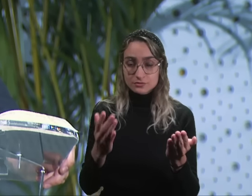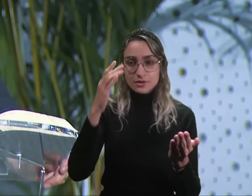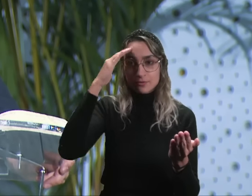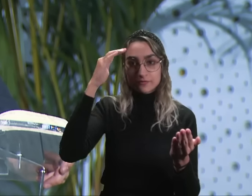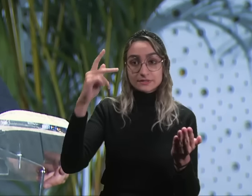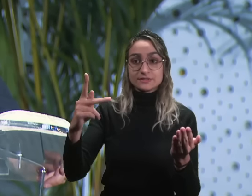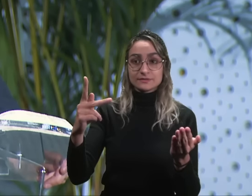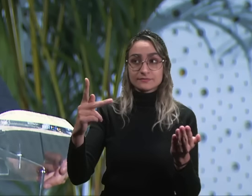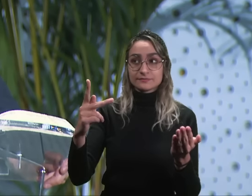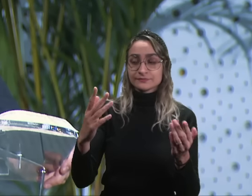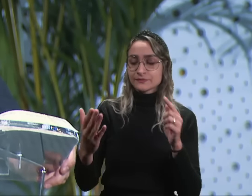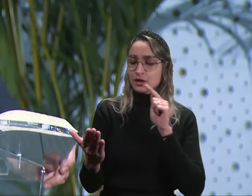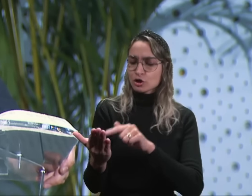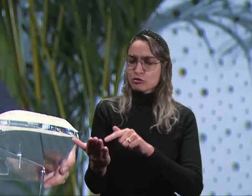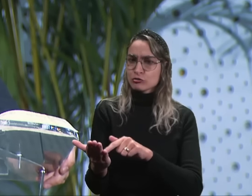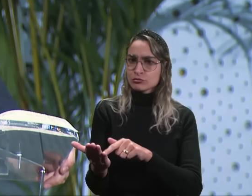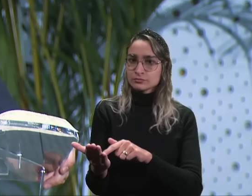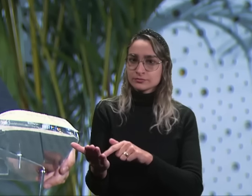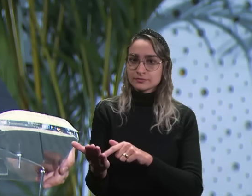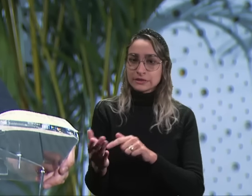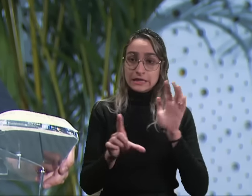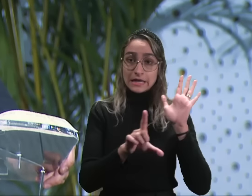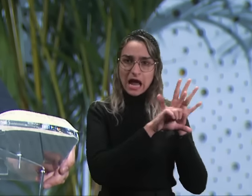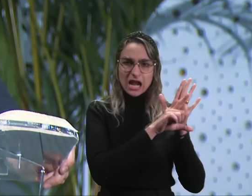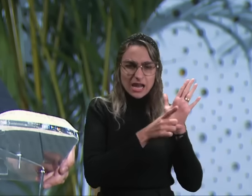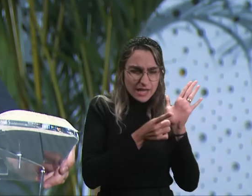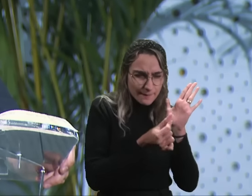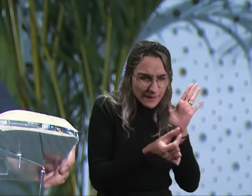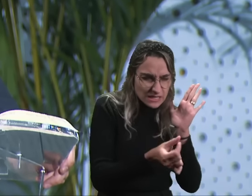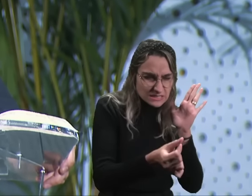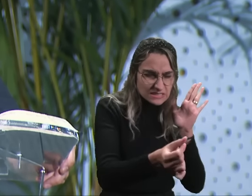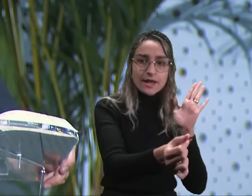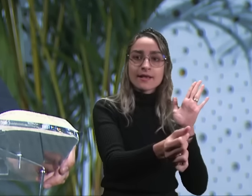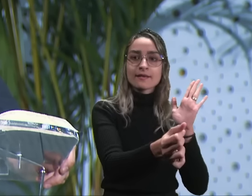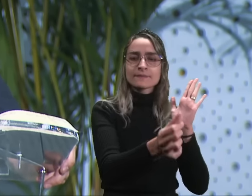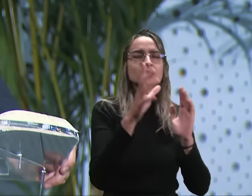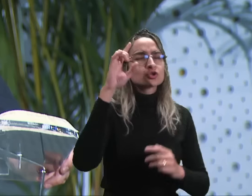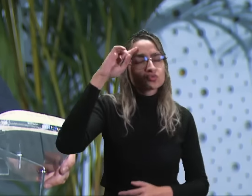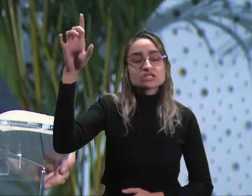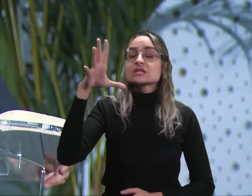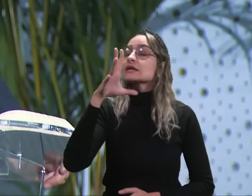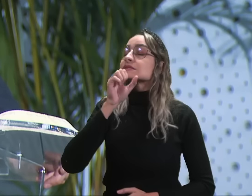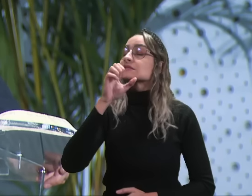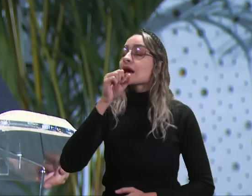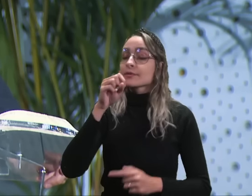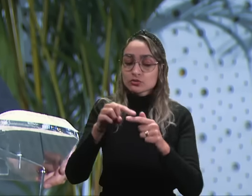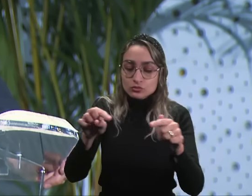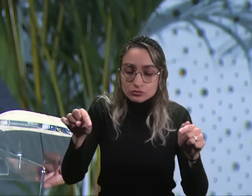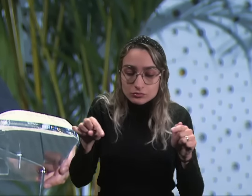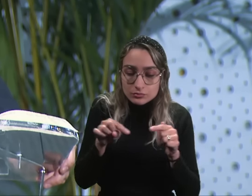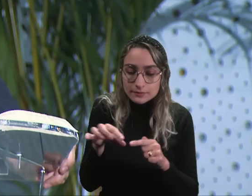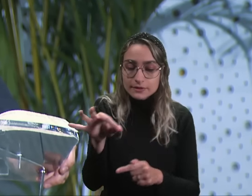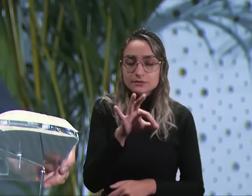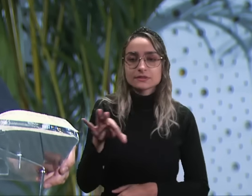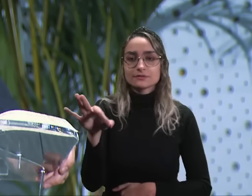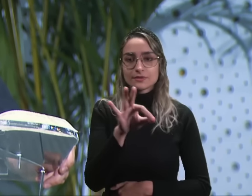da perpetuidade da lei do sábado e do Santuário você vai